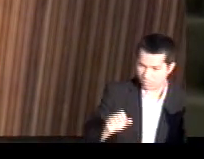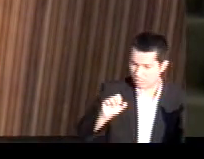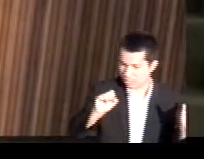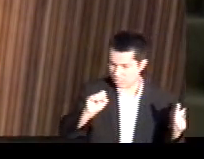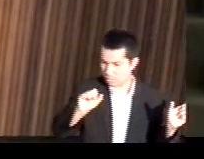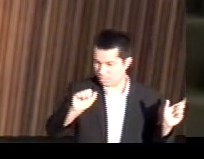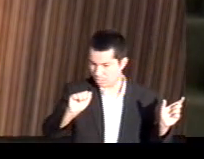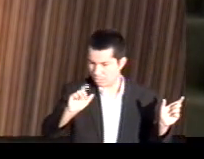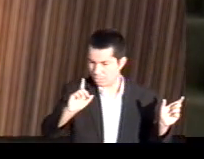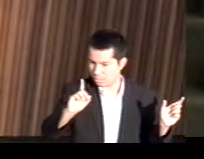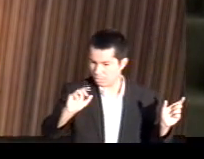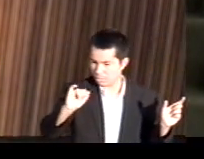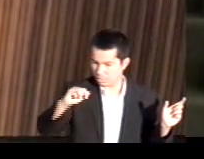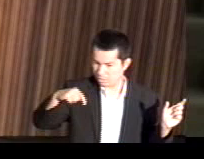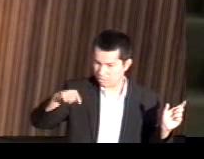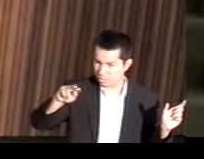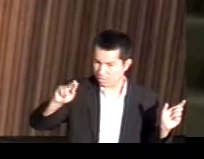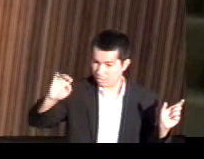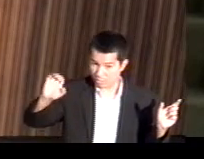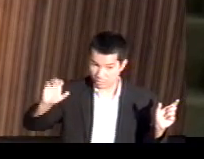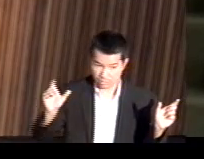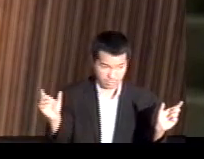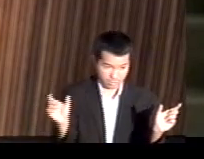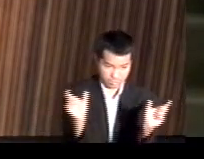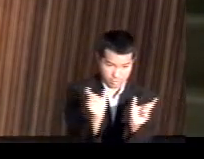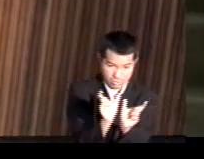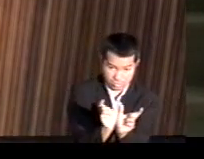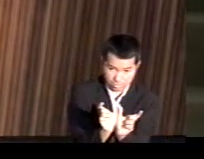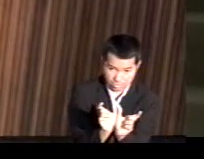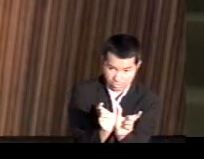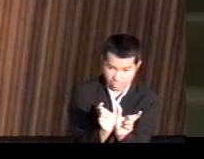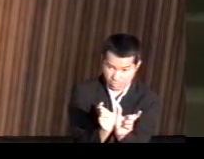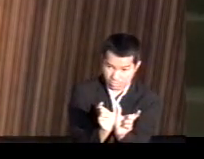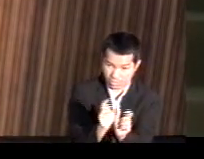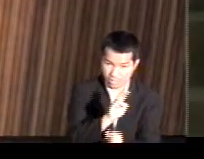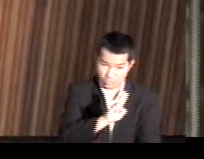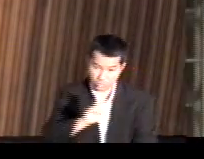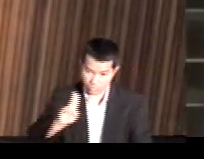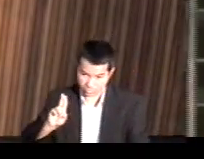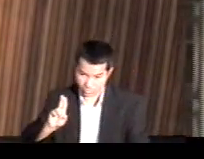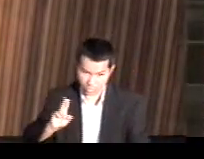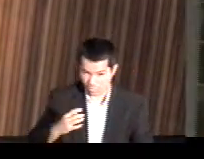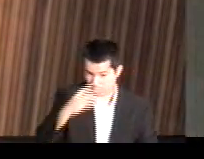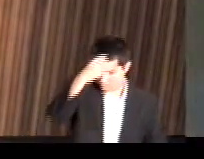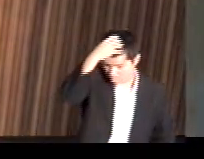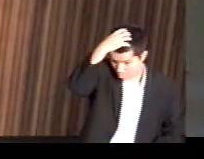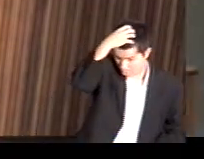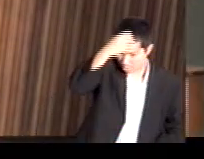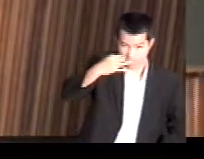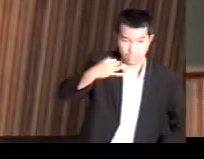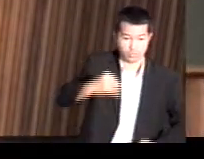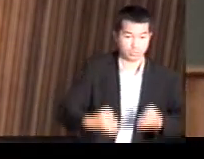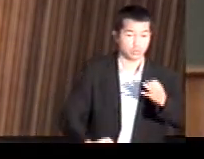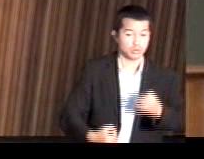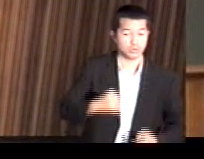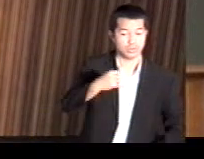justiça, rei da justiça. E a primeira coisa que a gente vai aprender sobre o Messias